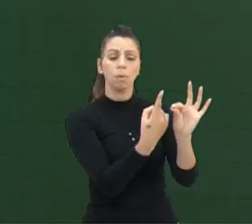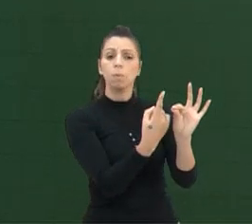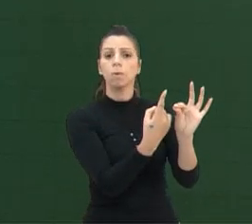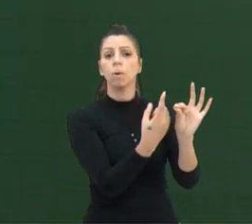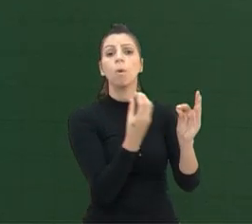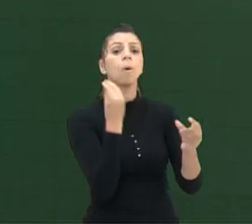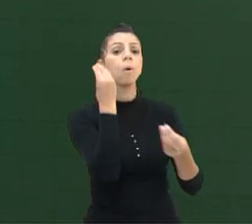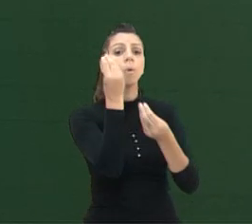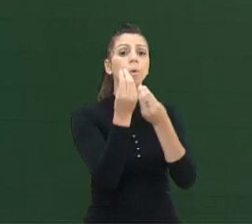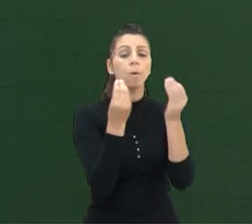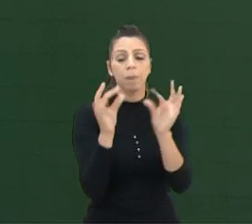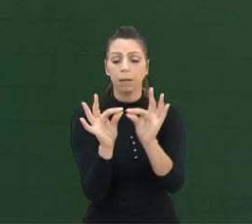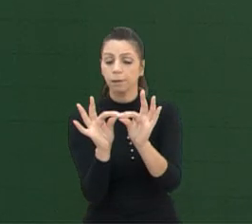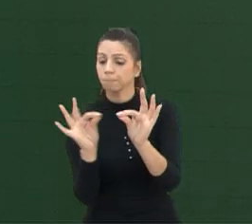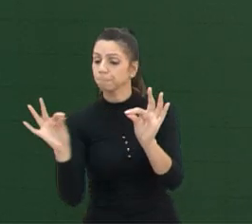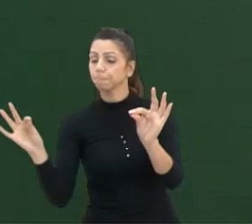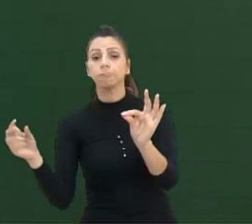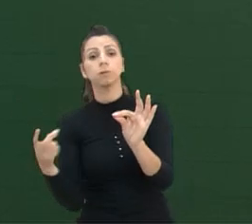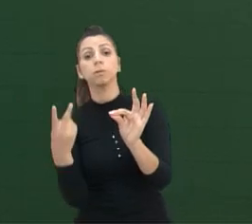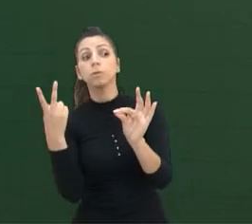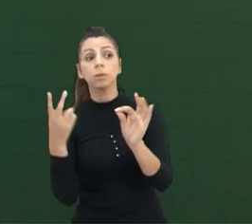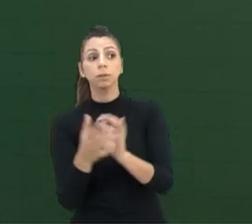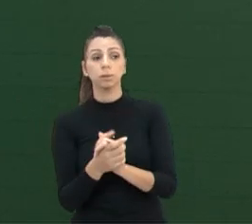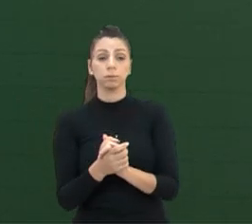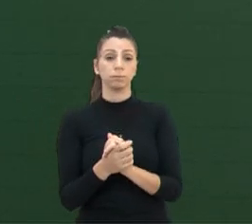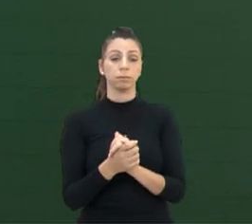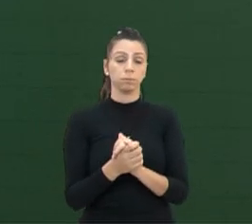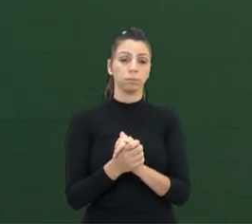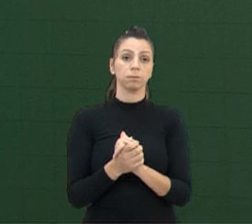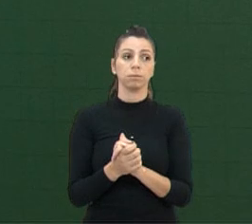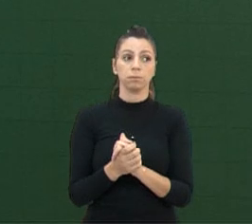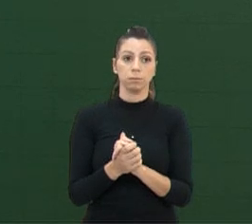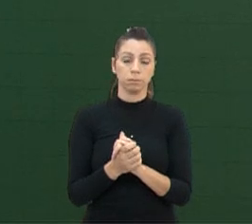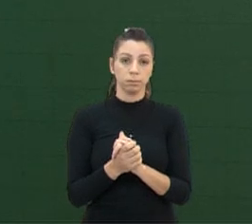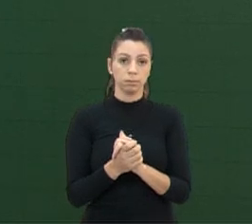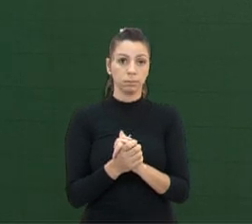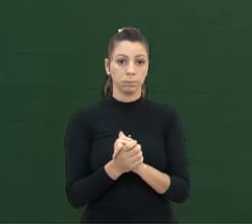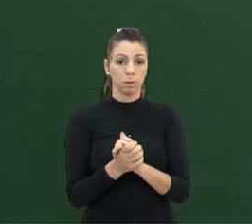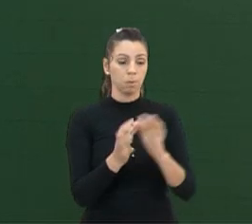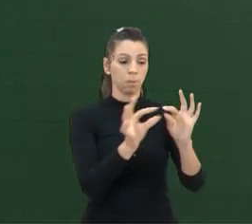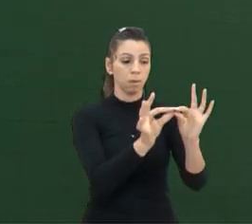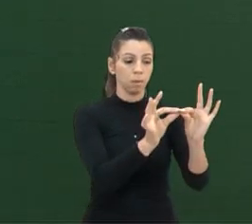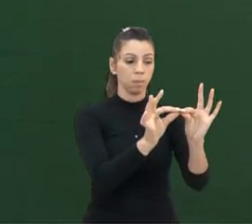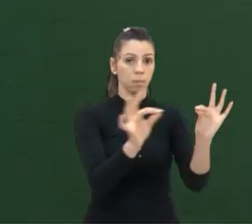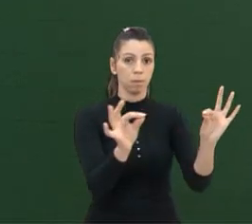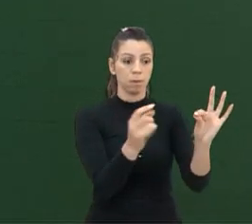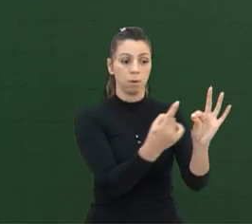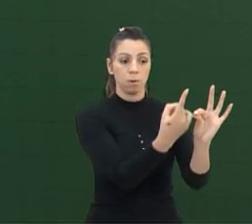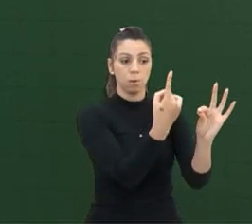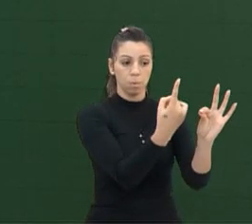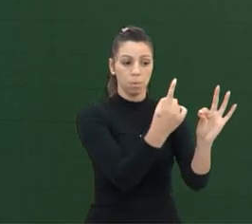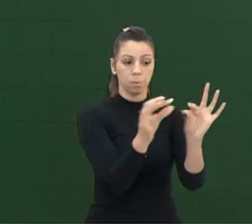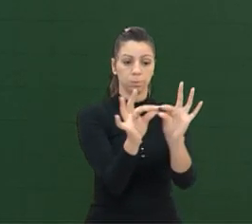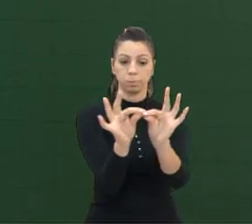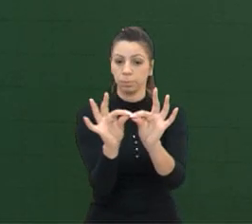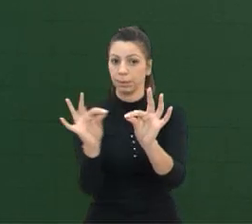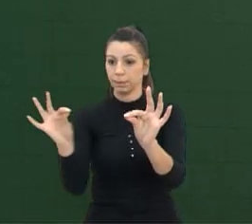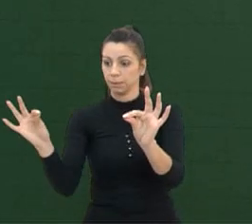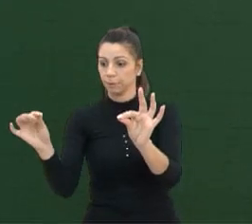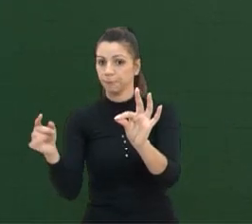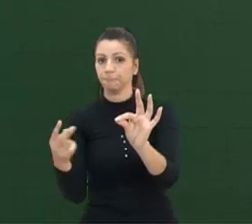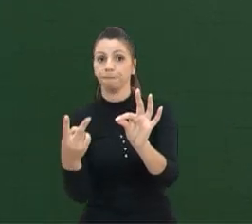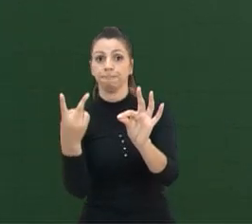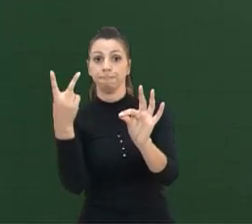2? O 2 vai ser duas vezes essa medida. Então, está aqui, ó. 1, 2. Eu até coloquei aqui dois retângulos azuis do mesmo